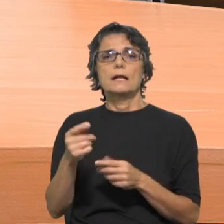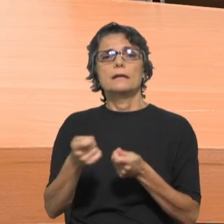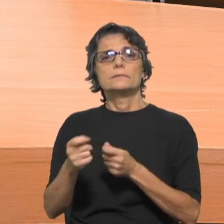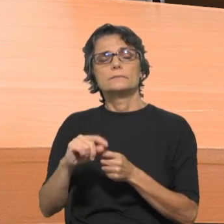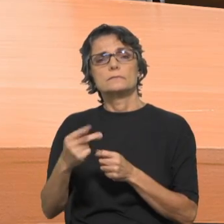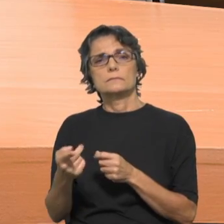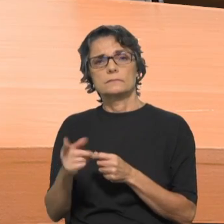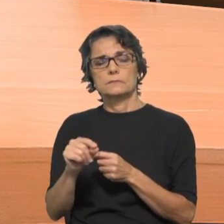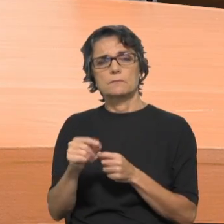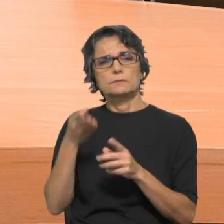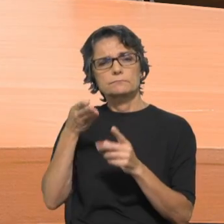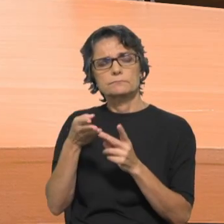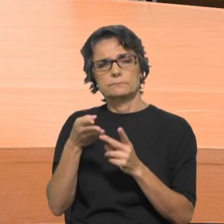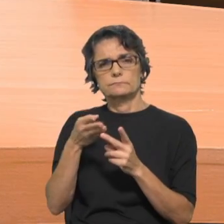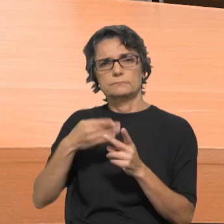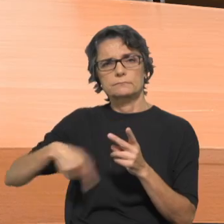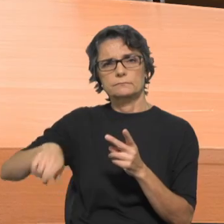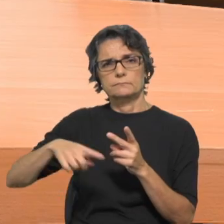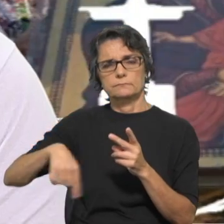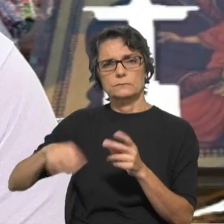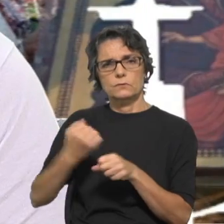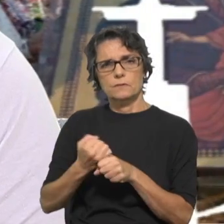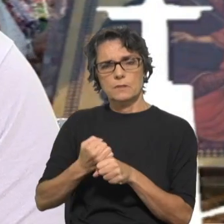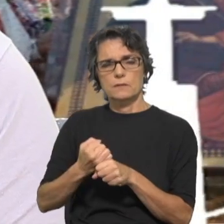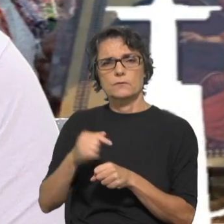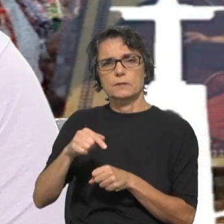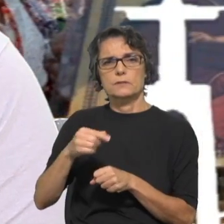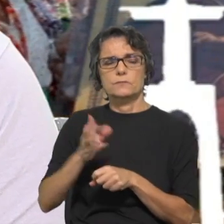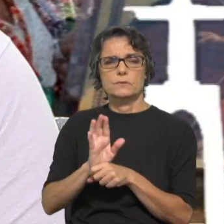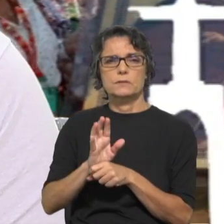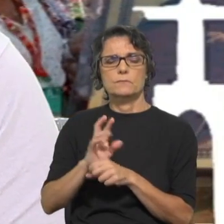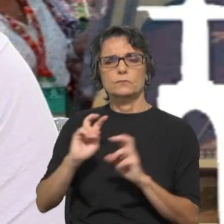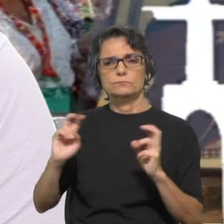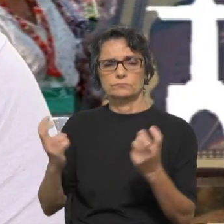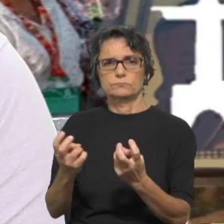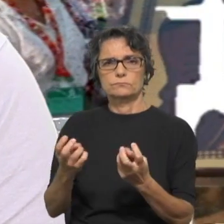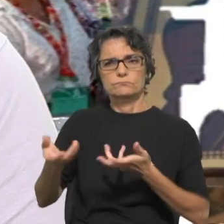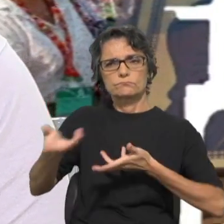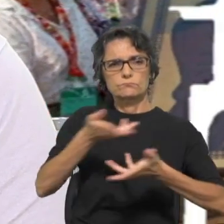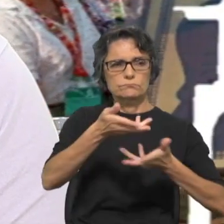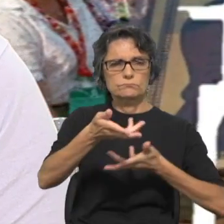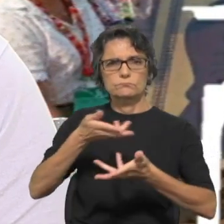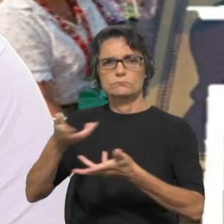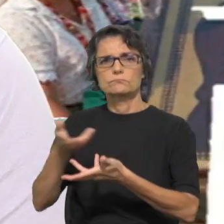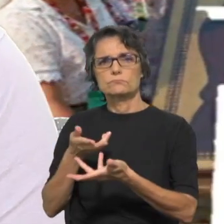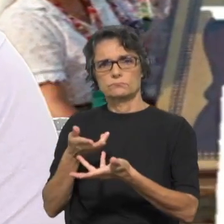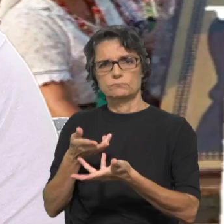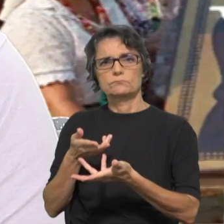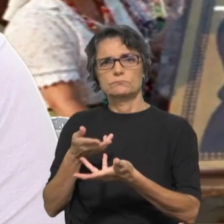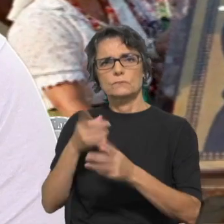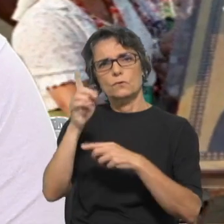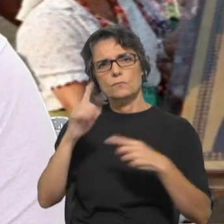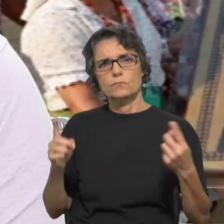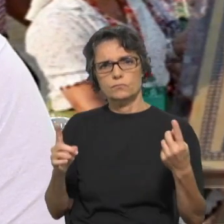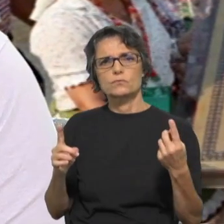ser específicas para nós, nomeadamente essa tertúlia. Temos um momento de acolhimento, de partilha, de música entre